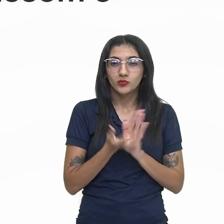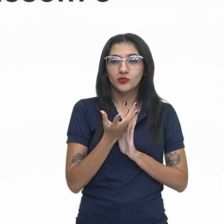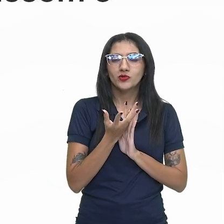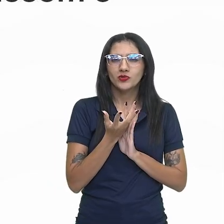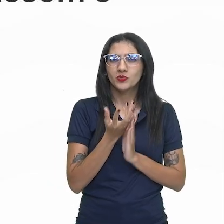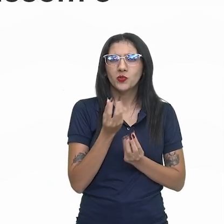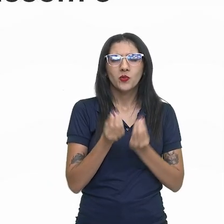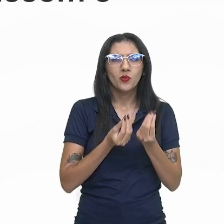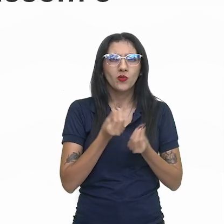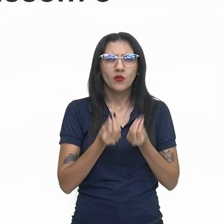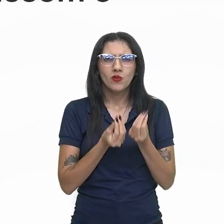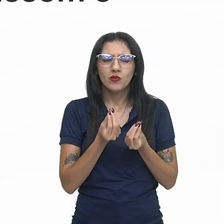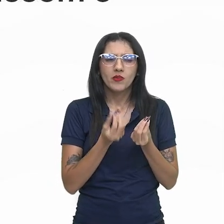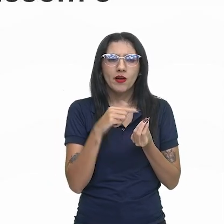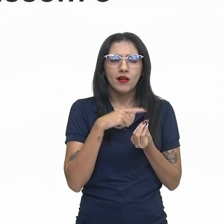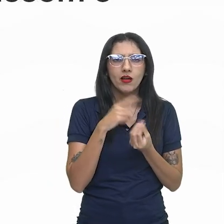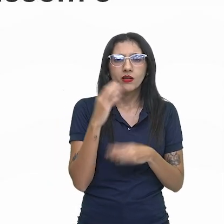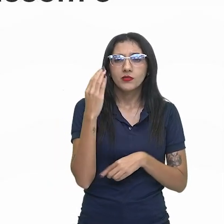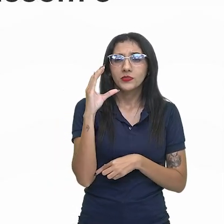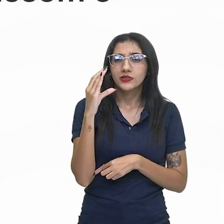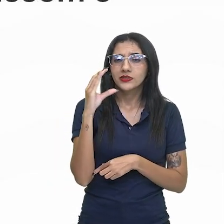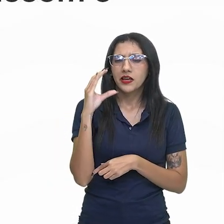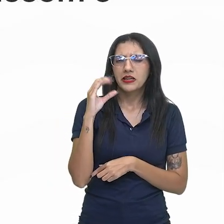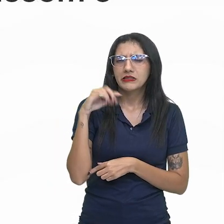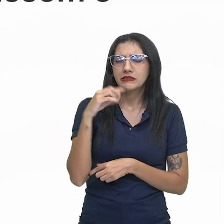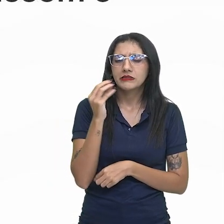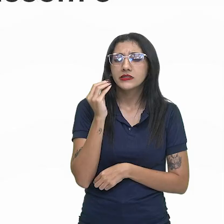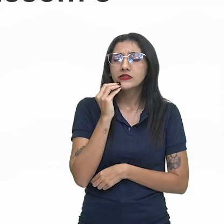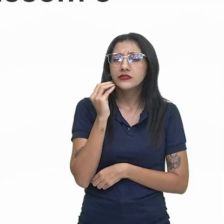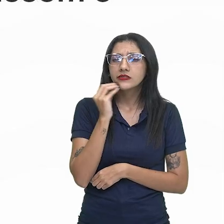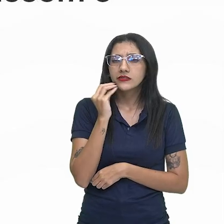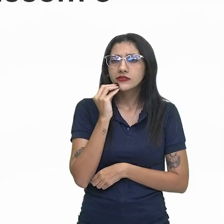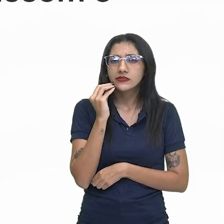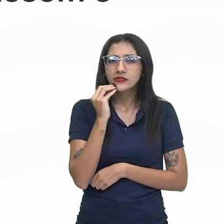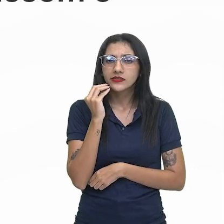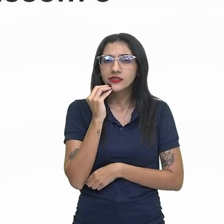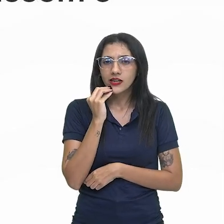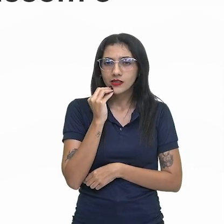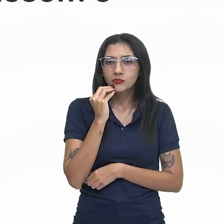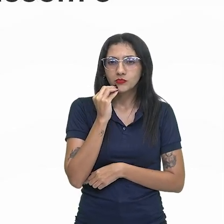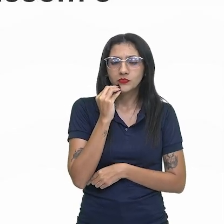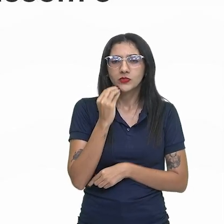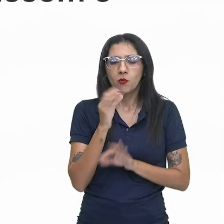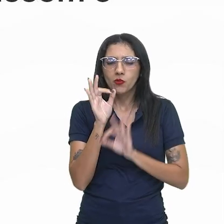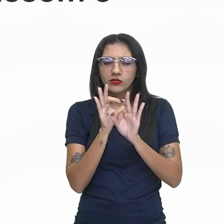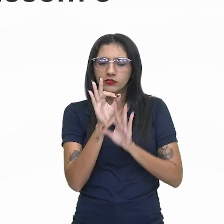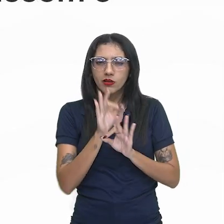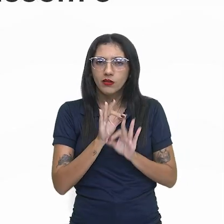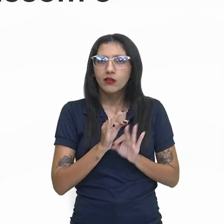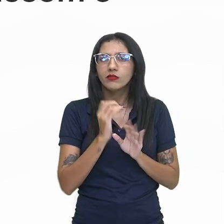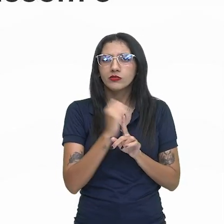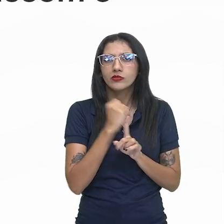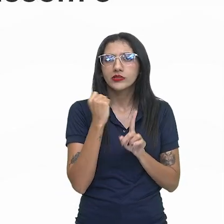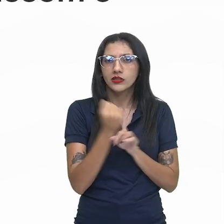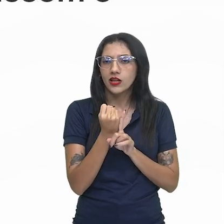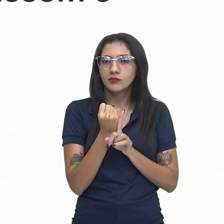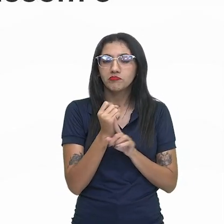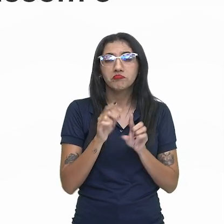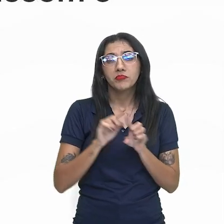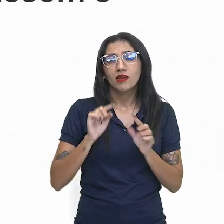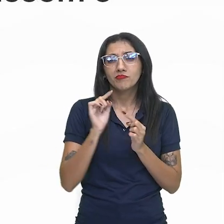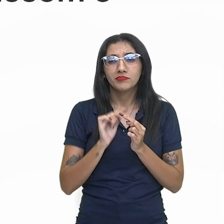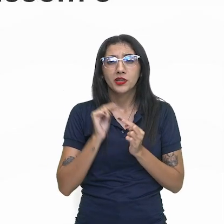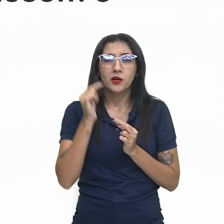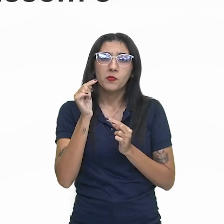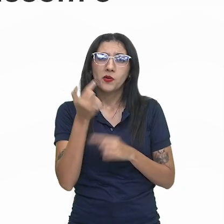como uma ciência que vai tentar manter o status quo, né? Porém, depois vão vir